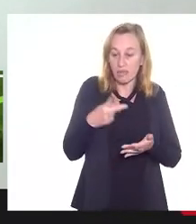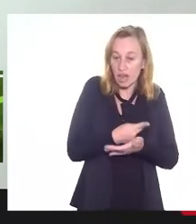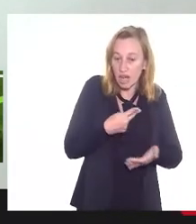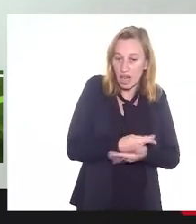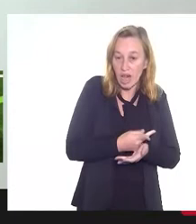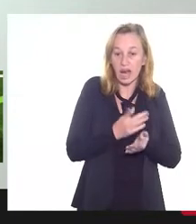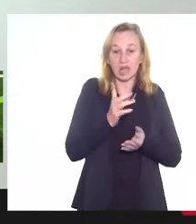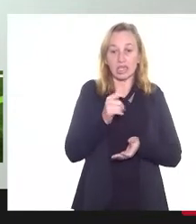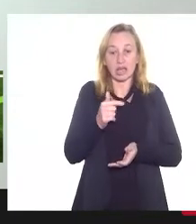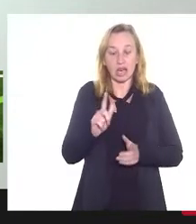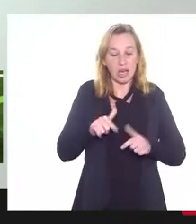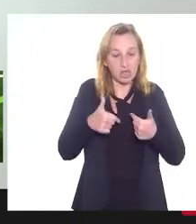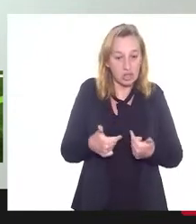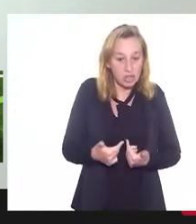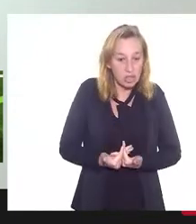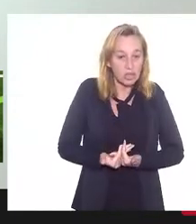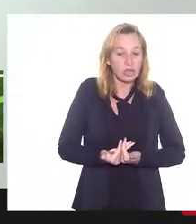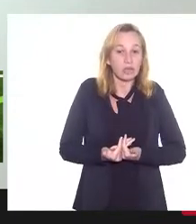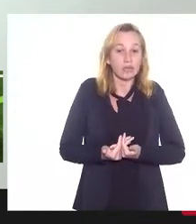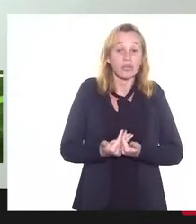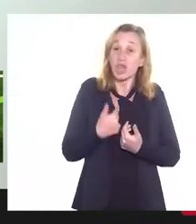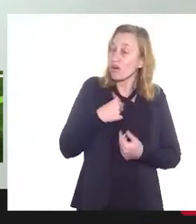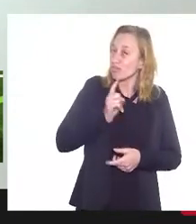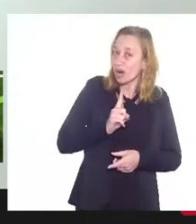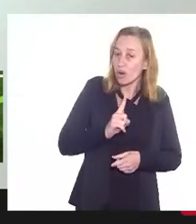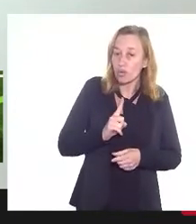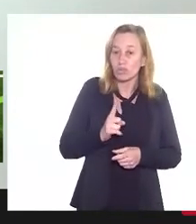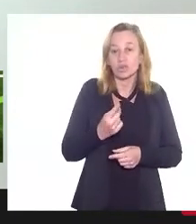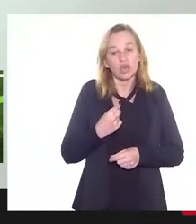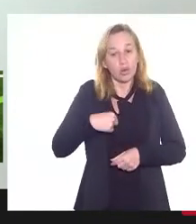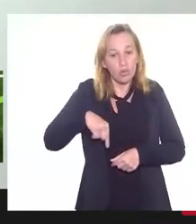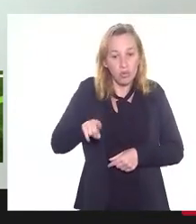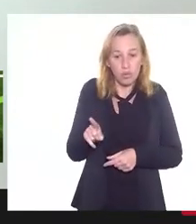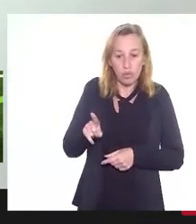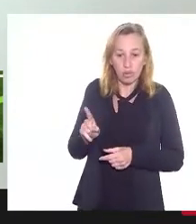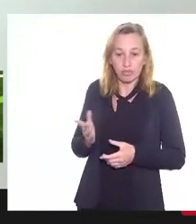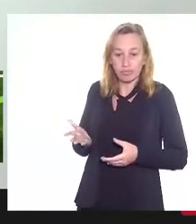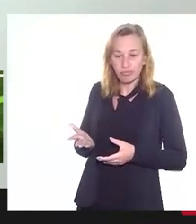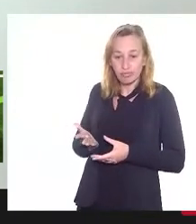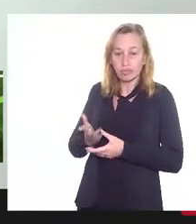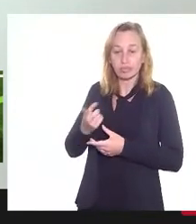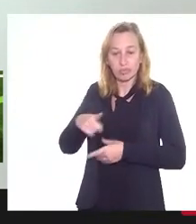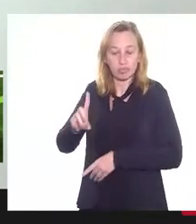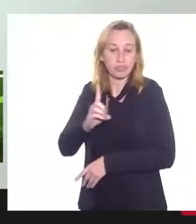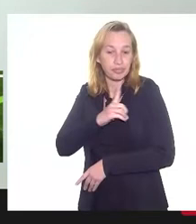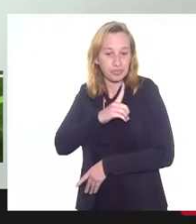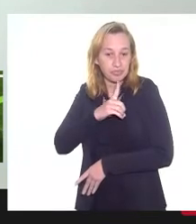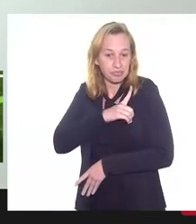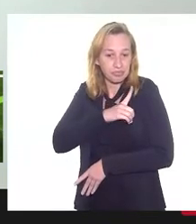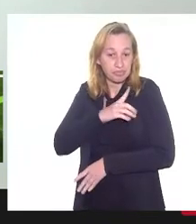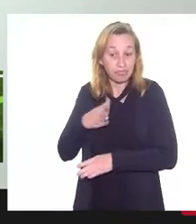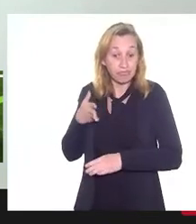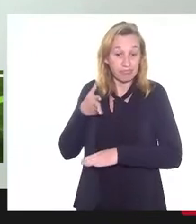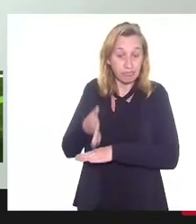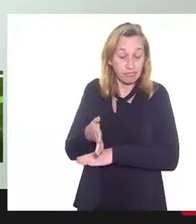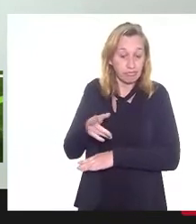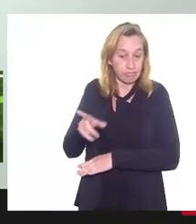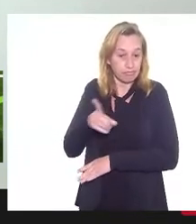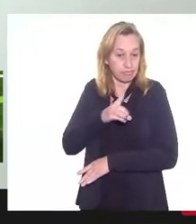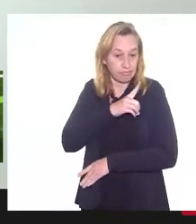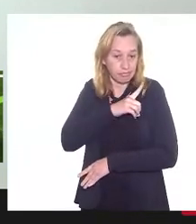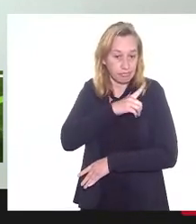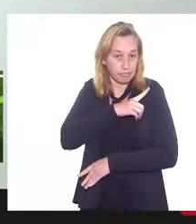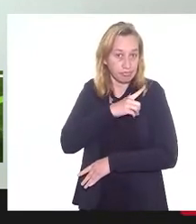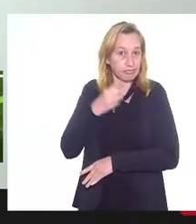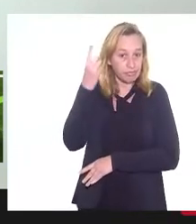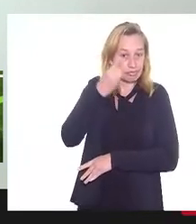não estava, reiteradamente, eu fui e prestei uma queixa. Né? Quando eu fui prestar queixa, deputada